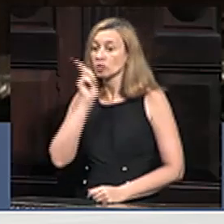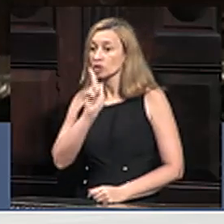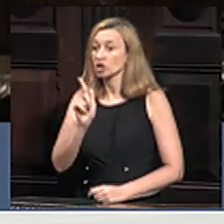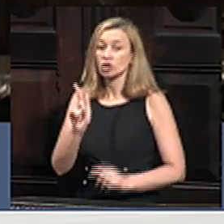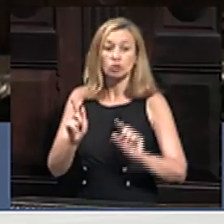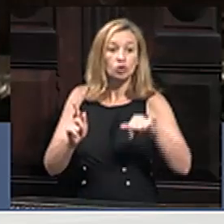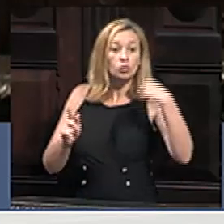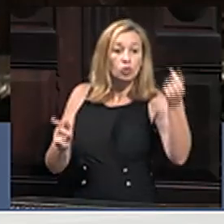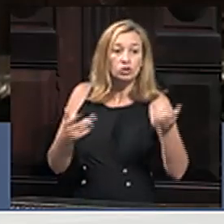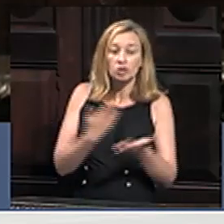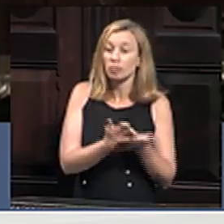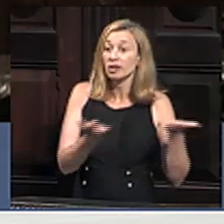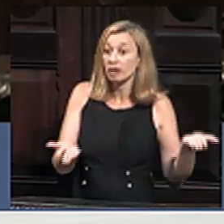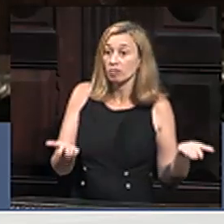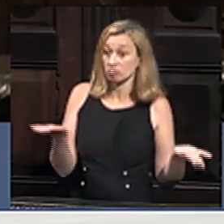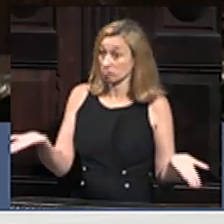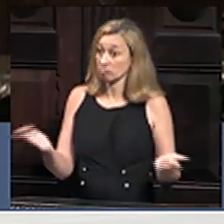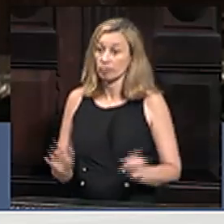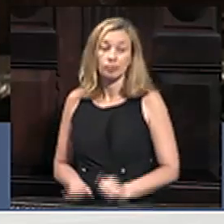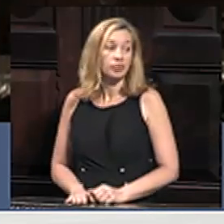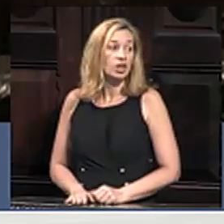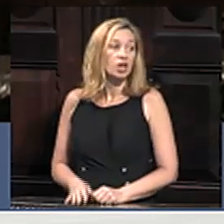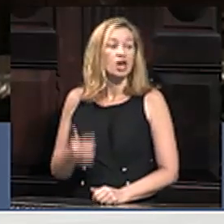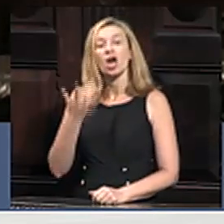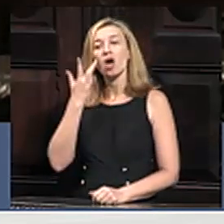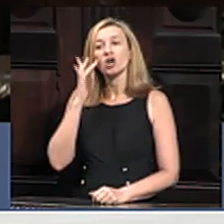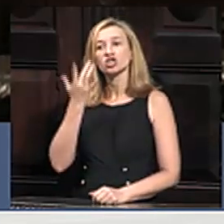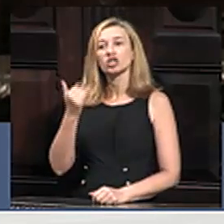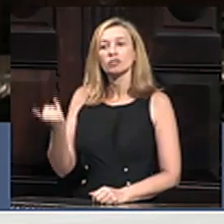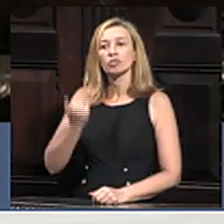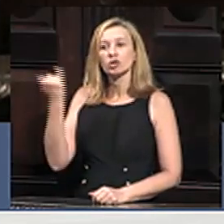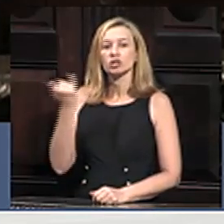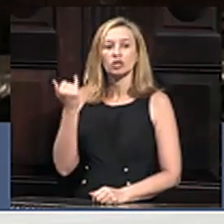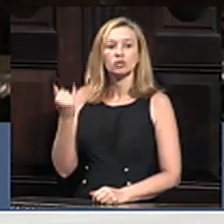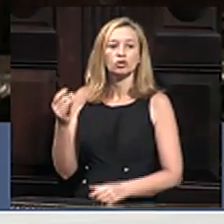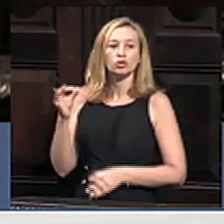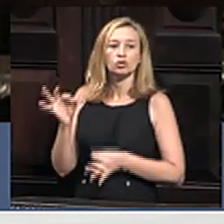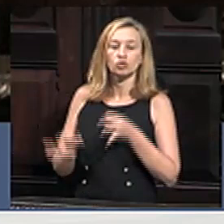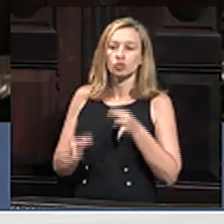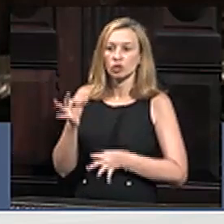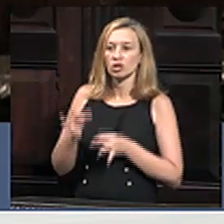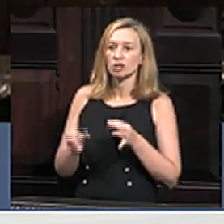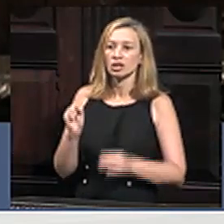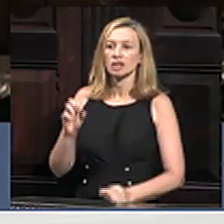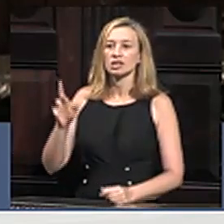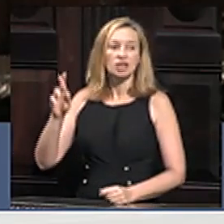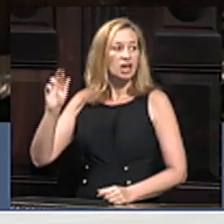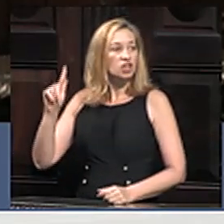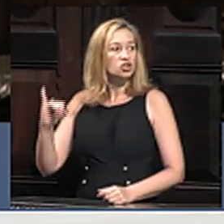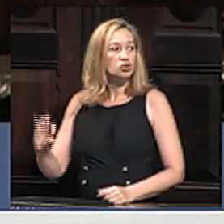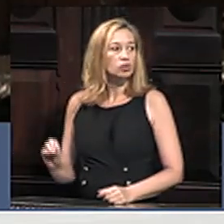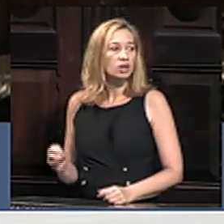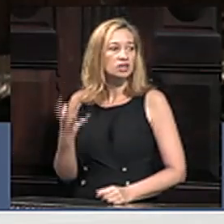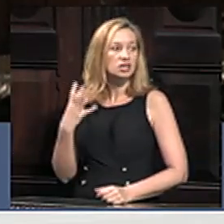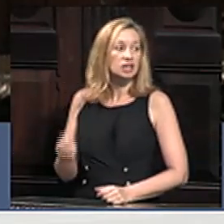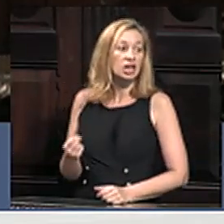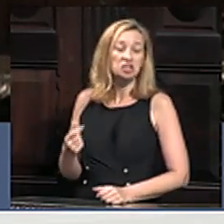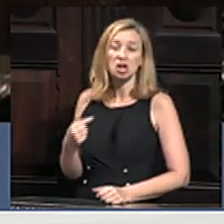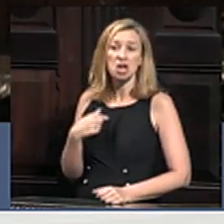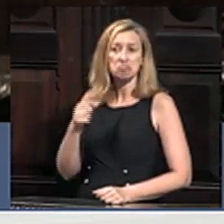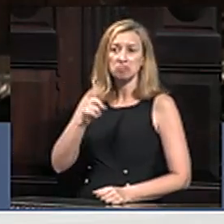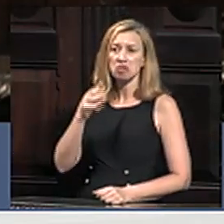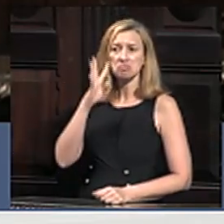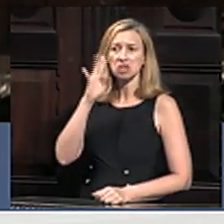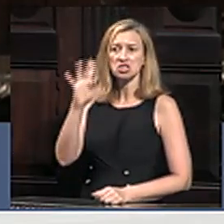Achei até importante que o juiz Sérgio Moro aceitasse. Aliás, eu nem imaginei que ele não aceitaria, porque